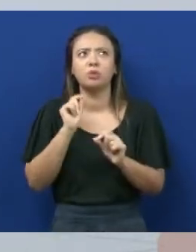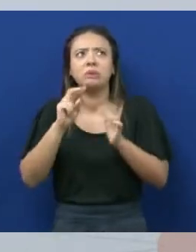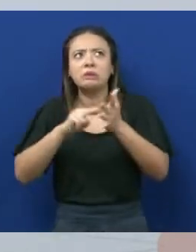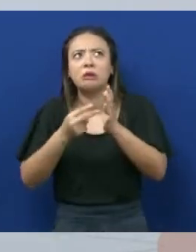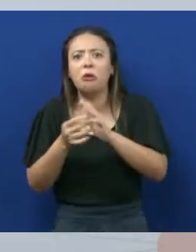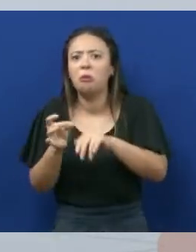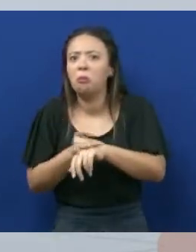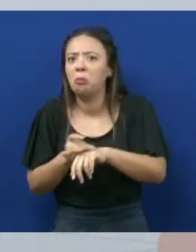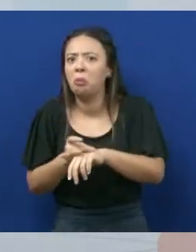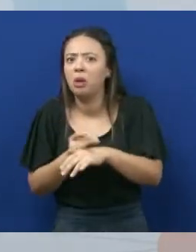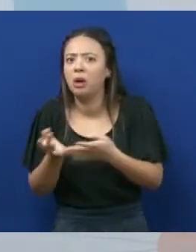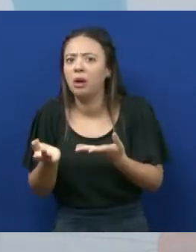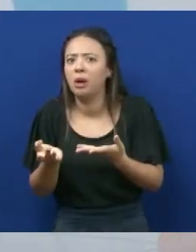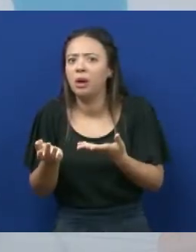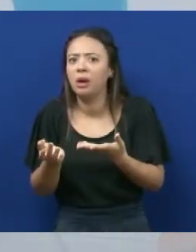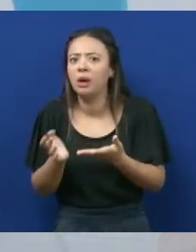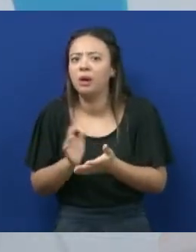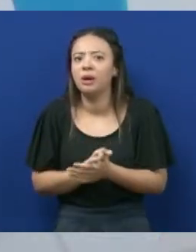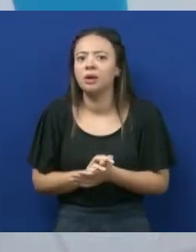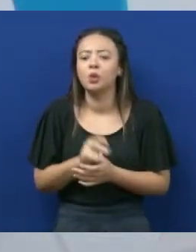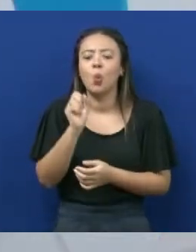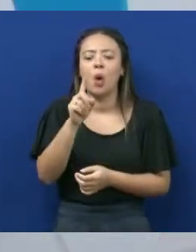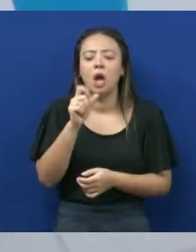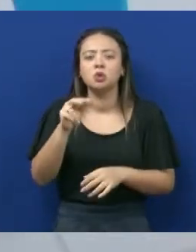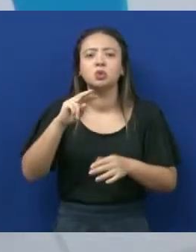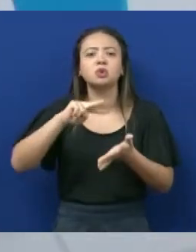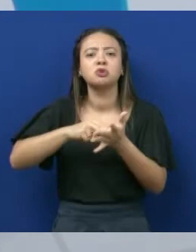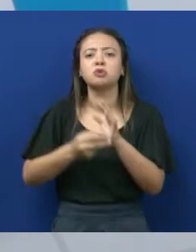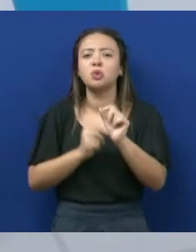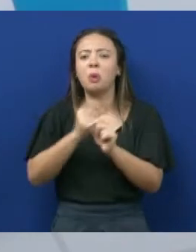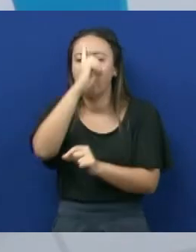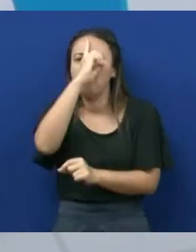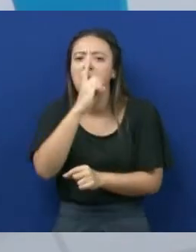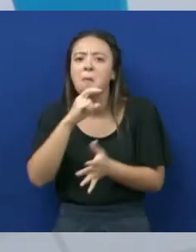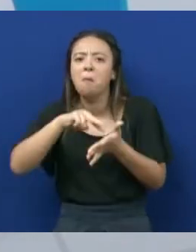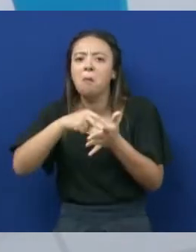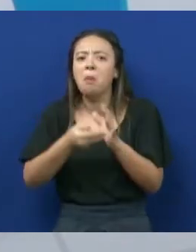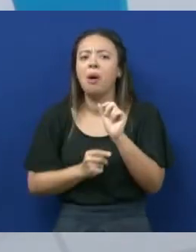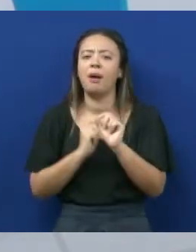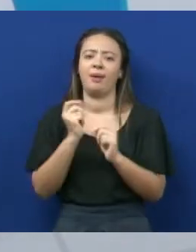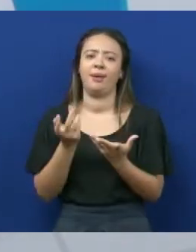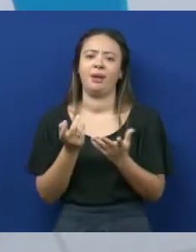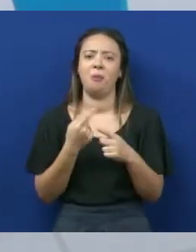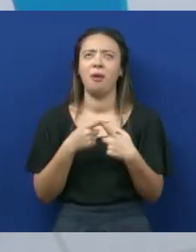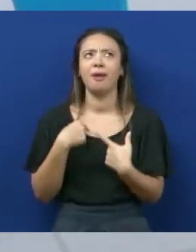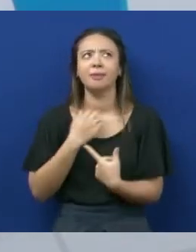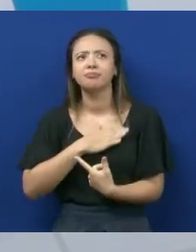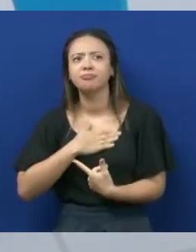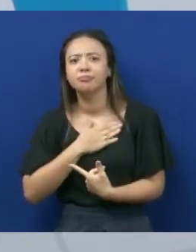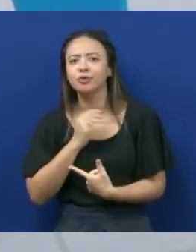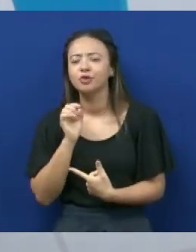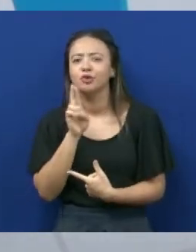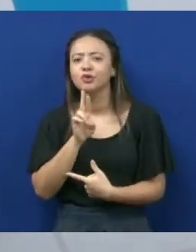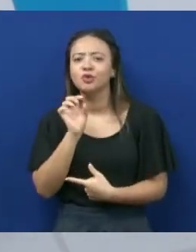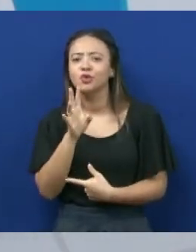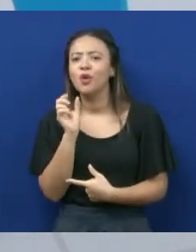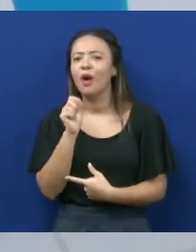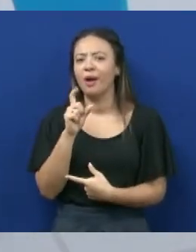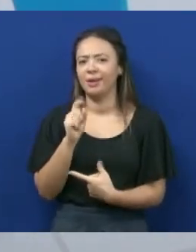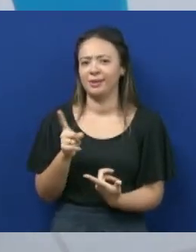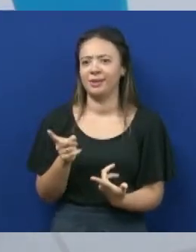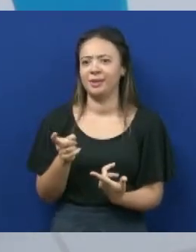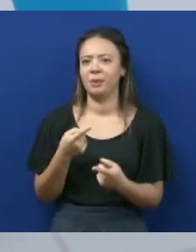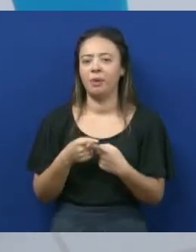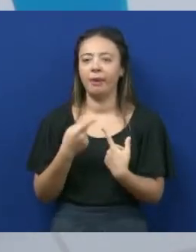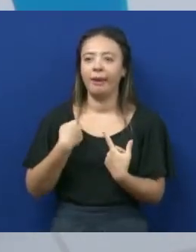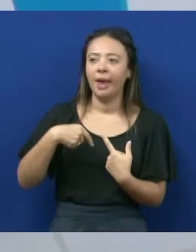pesquisar. O que o preto significa? O que o azul significa? O que o amarelo significa? Por que eu gosto de usar só o azul? Por que eu vou numa loja e